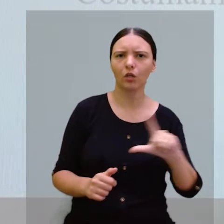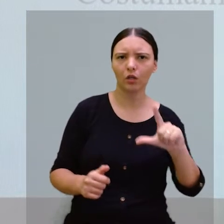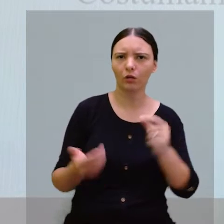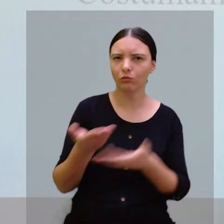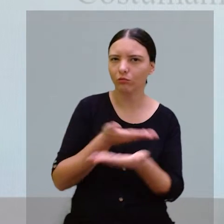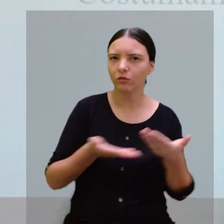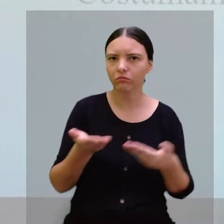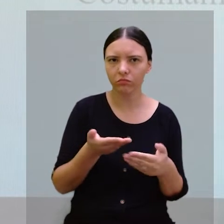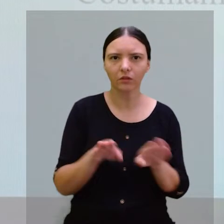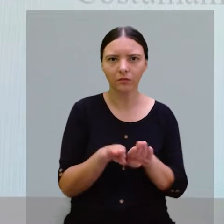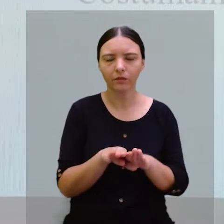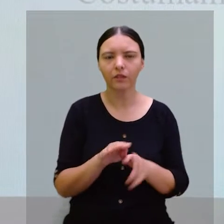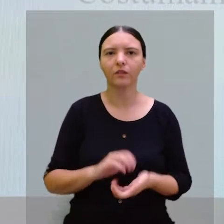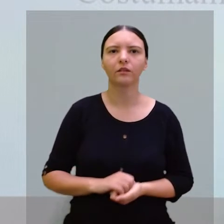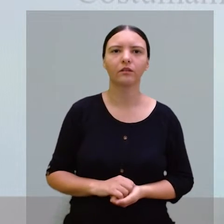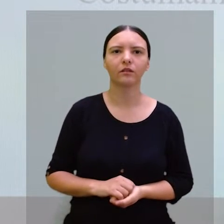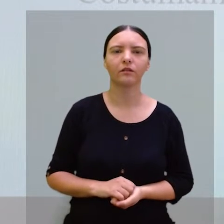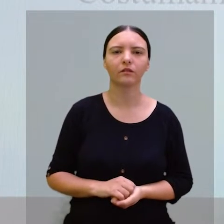literatura?